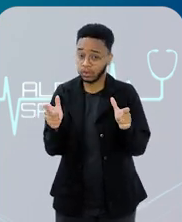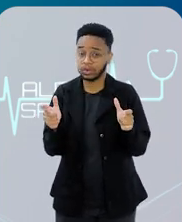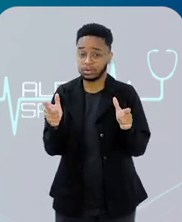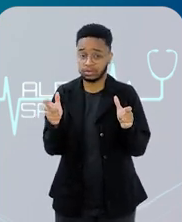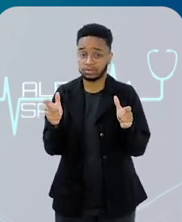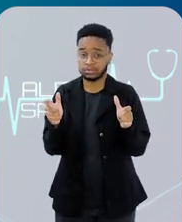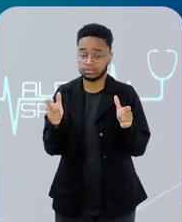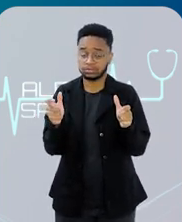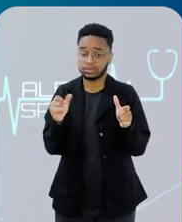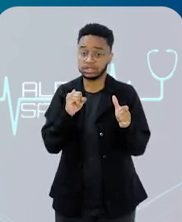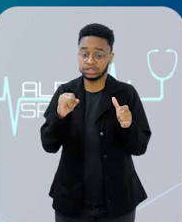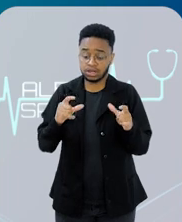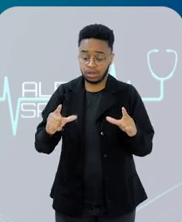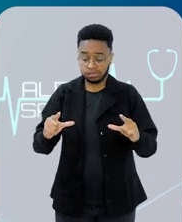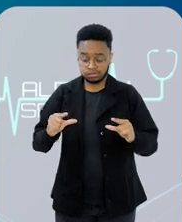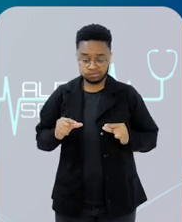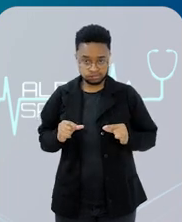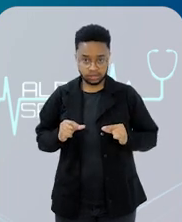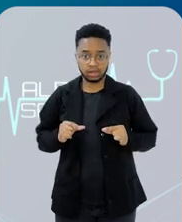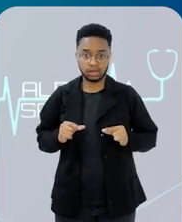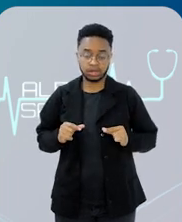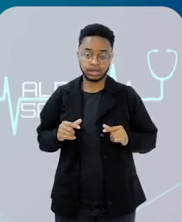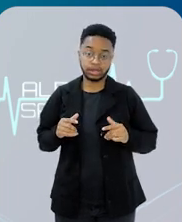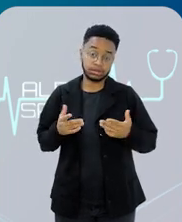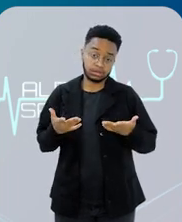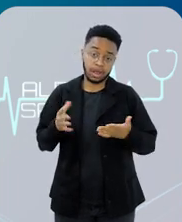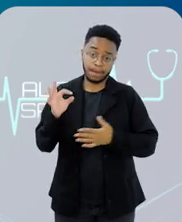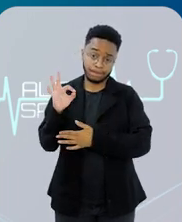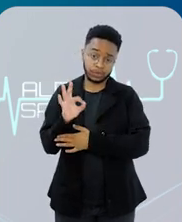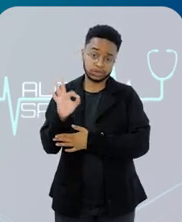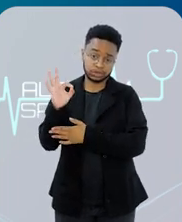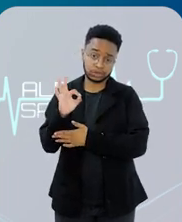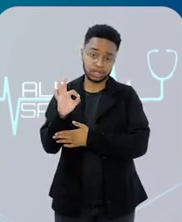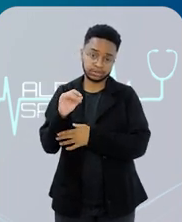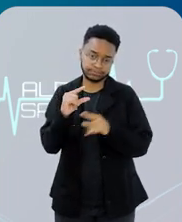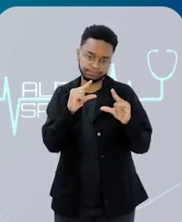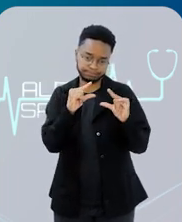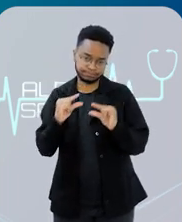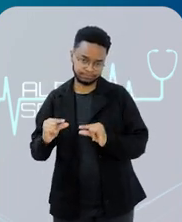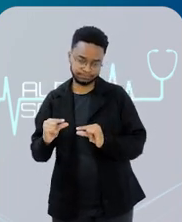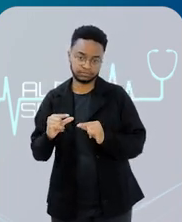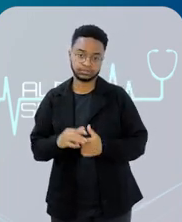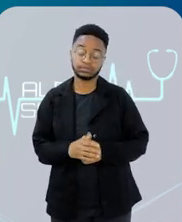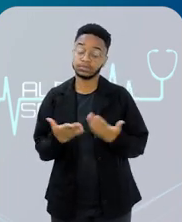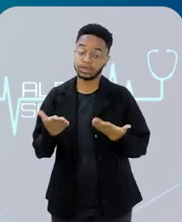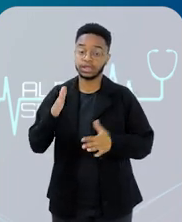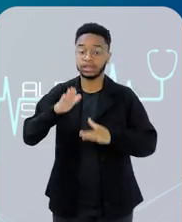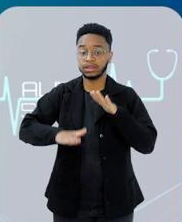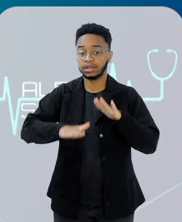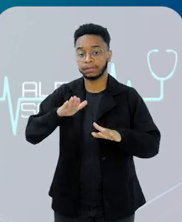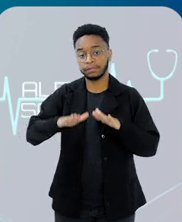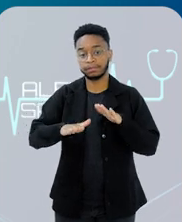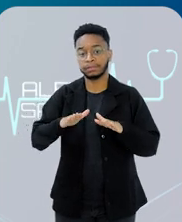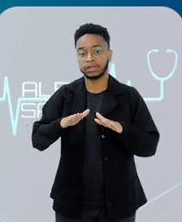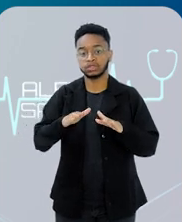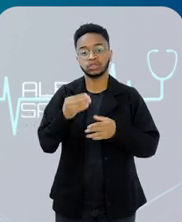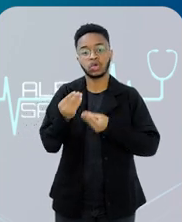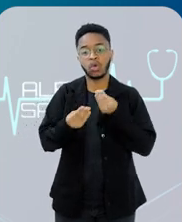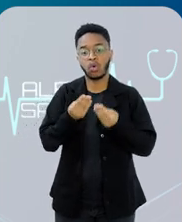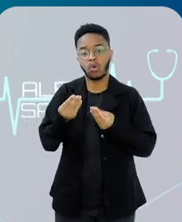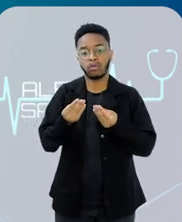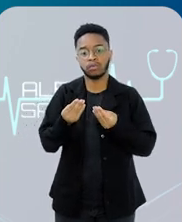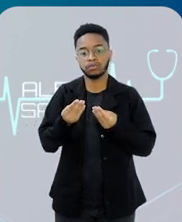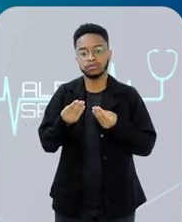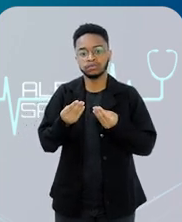maioria, as reduções não tão grandes, o percentual já é bem menor. Então, vai depender muito